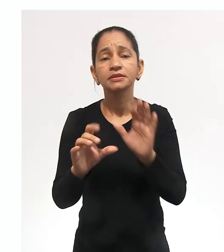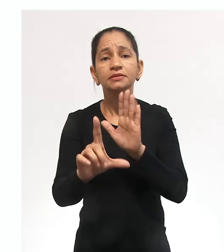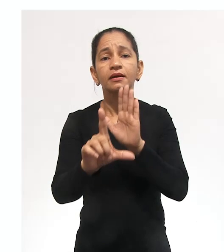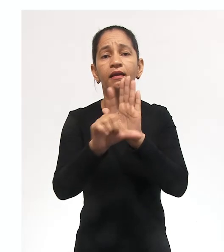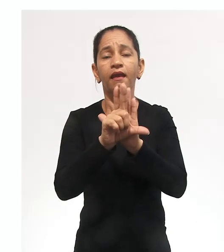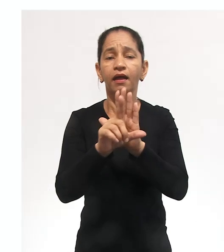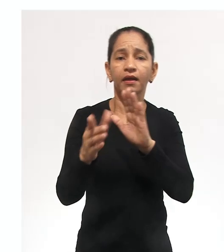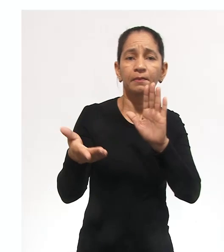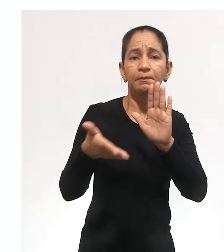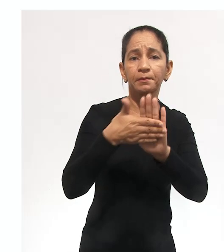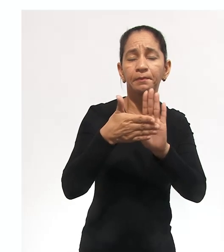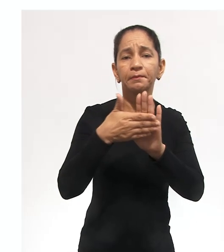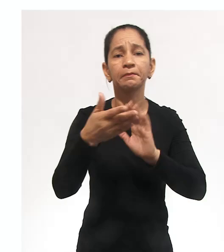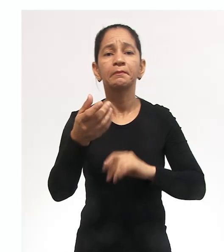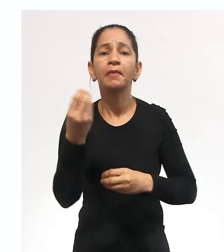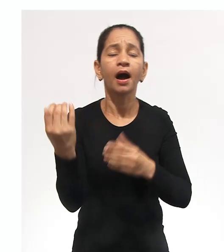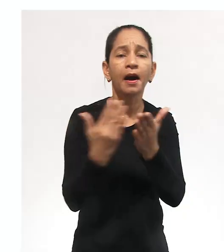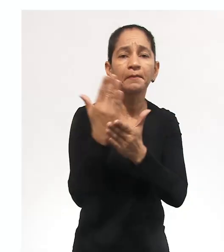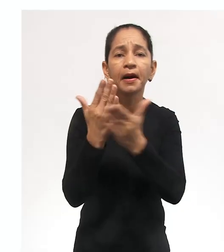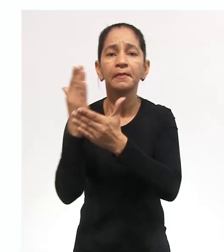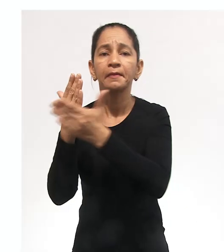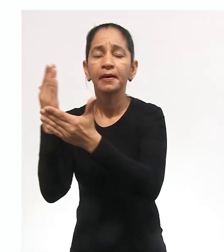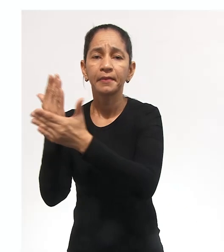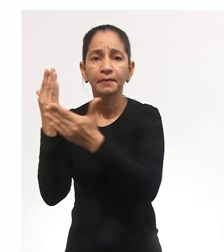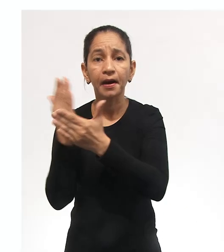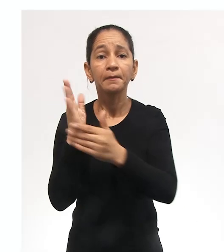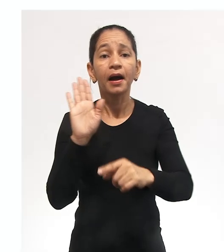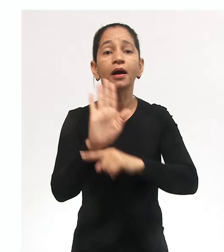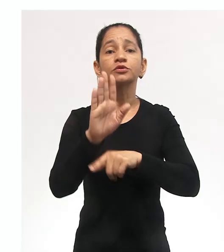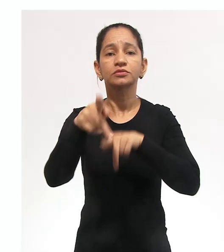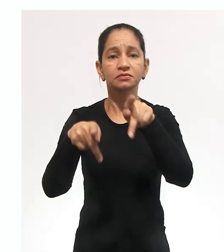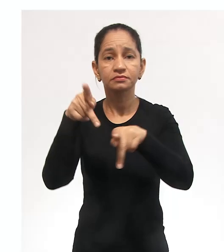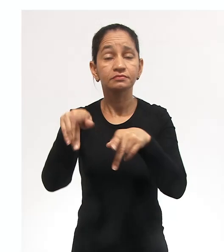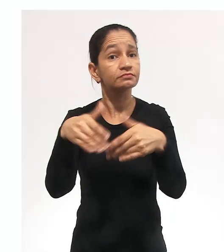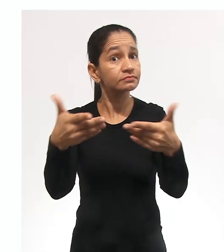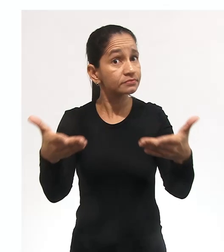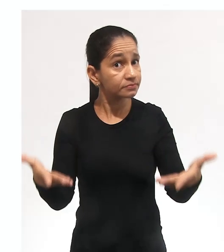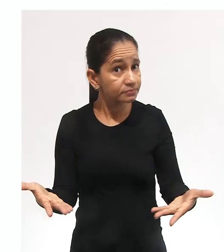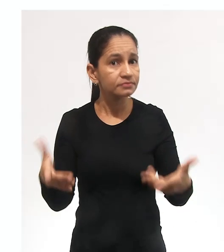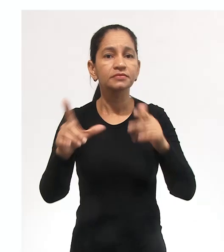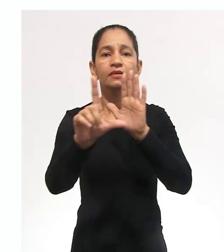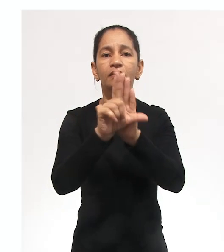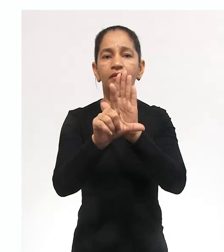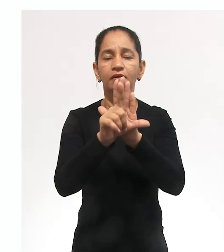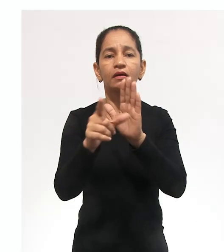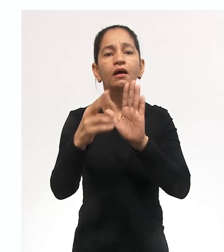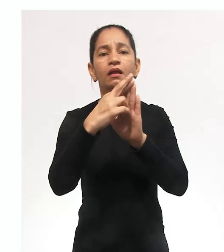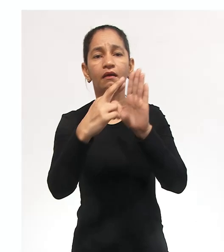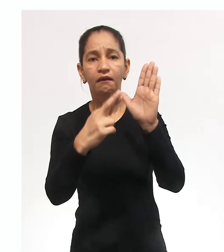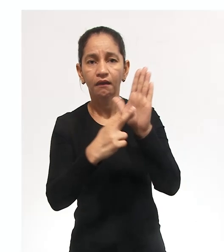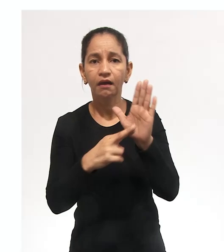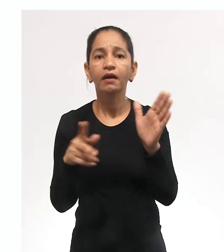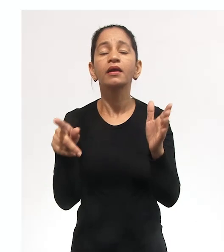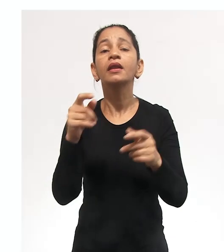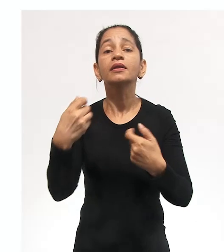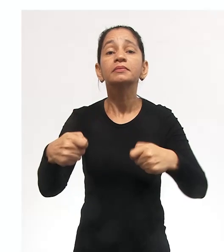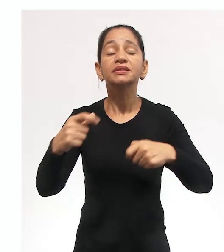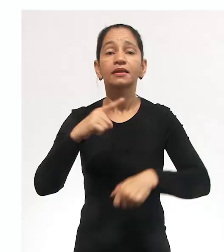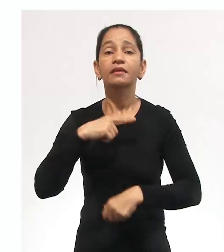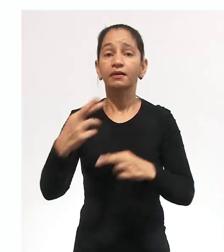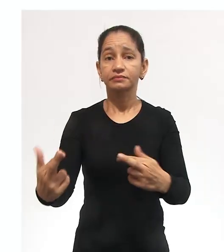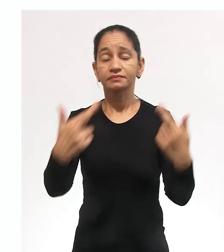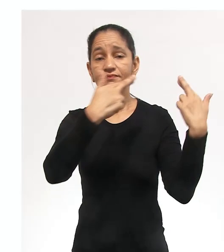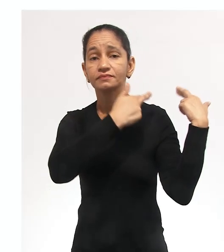leis, atos normativos, né? E inclusive, né, além, né, dele criar essas normas, né, ele tem também uma